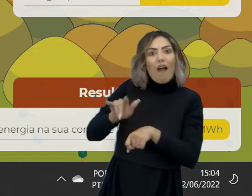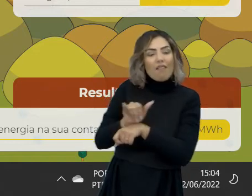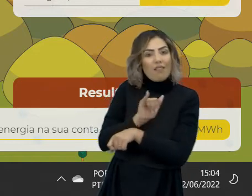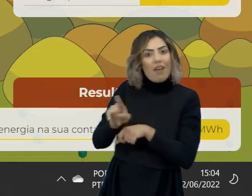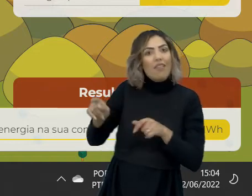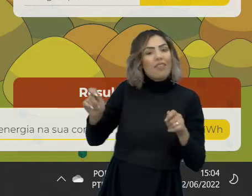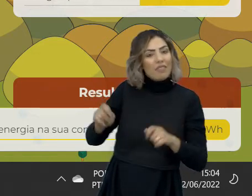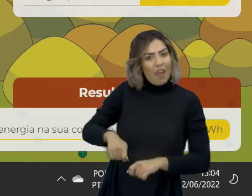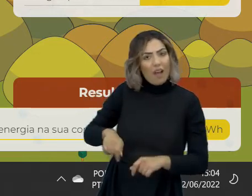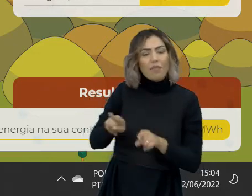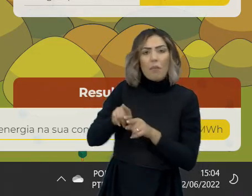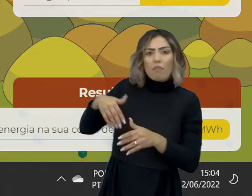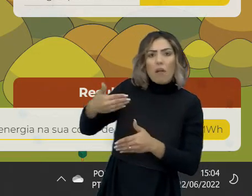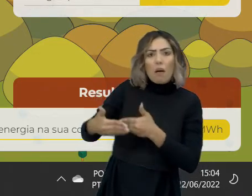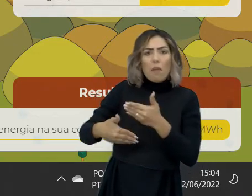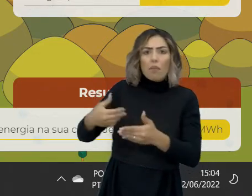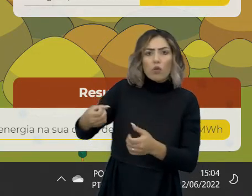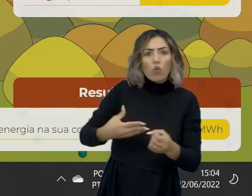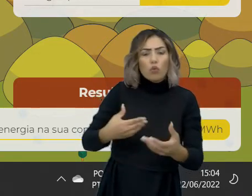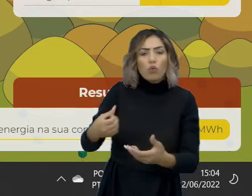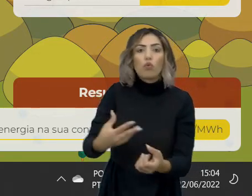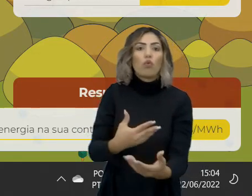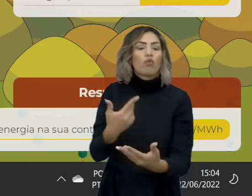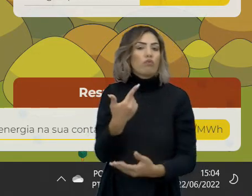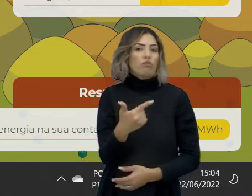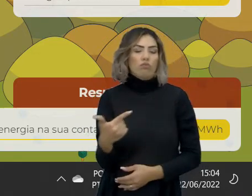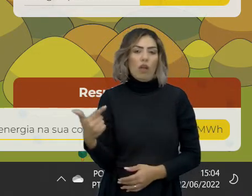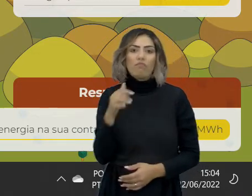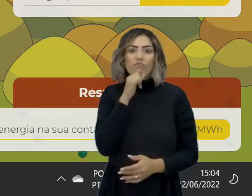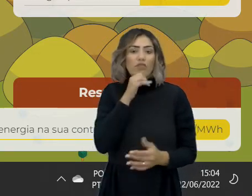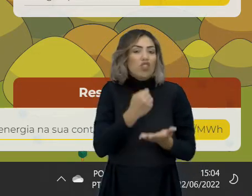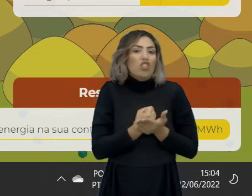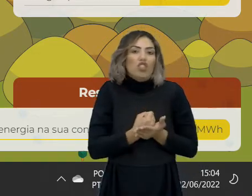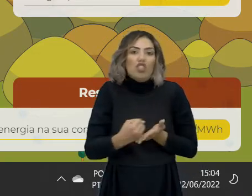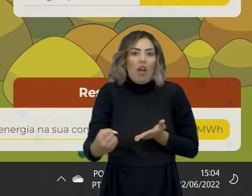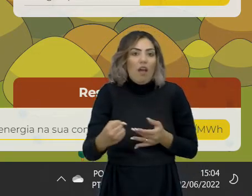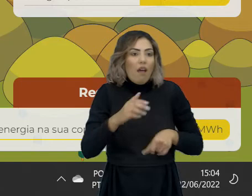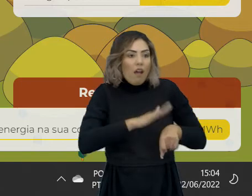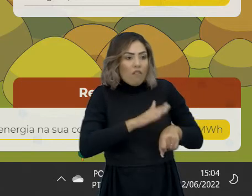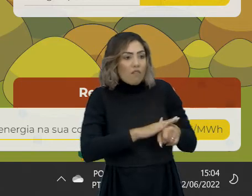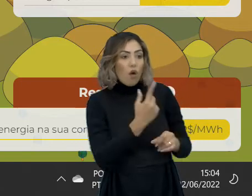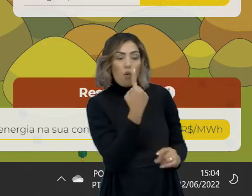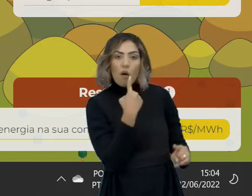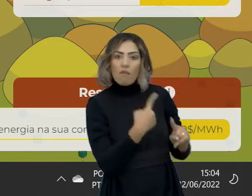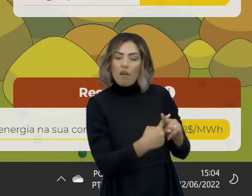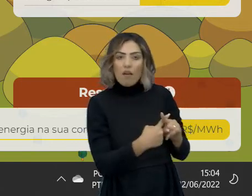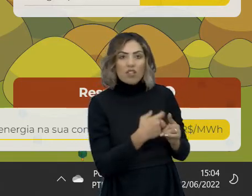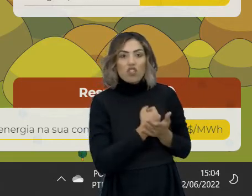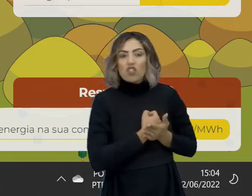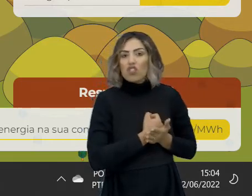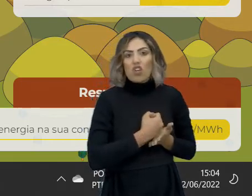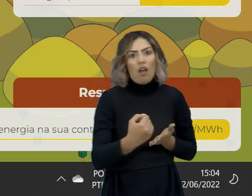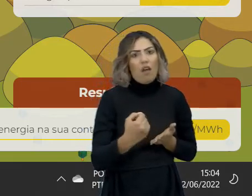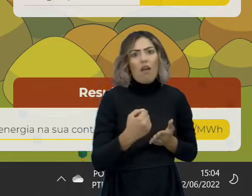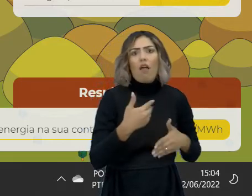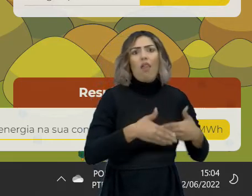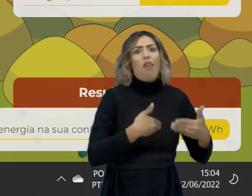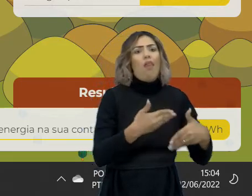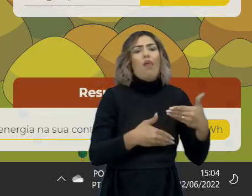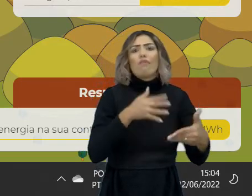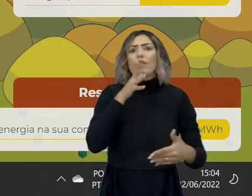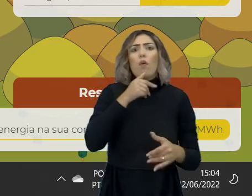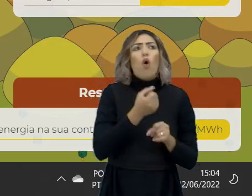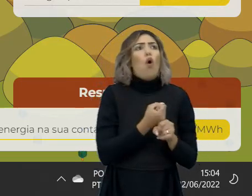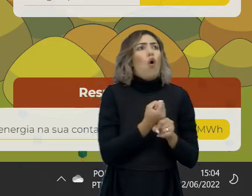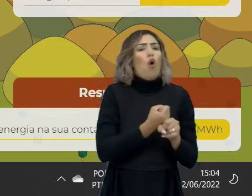é renovável, porque você não consegue, uma vez que você gasta esse combustível aí... Não tem como reutilizar. Não, é mais de milhões de anos para você ter